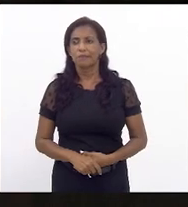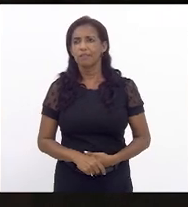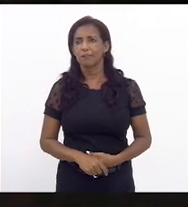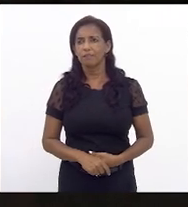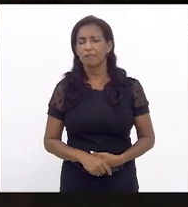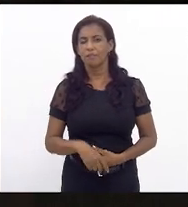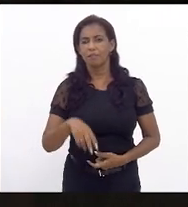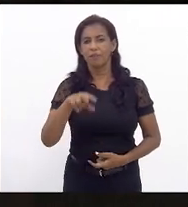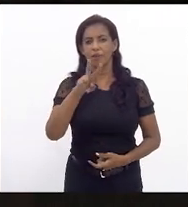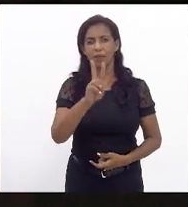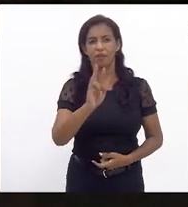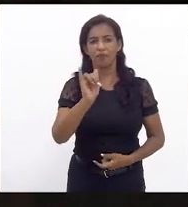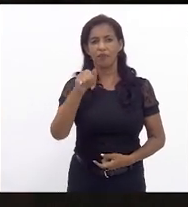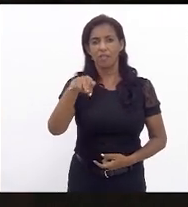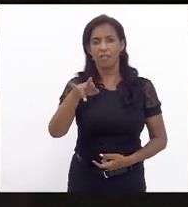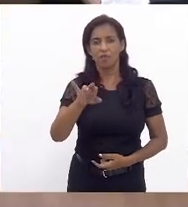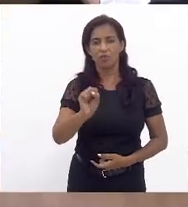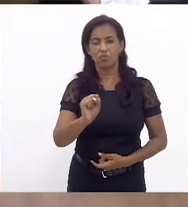Deputado Marcos Vinícius.